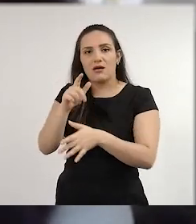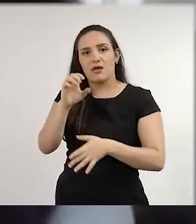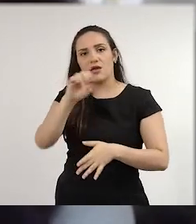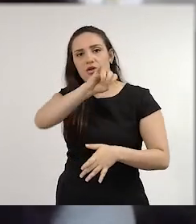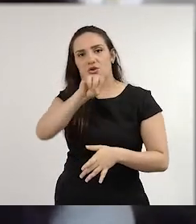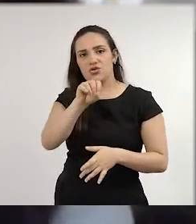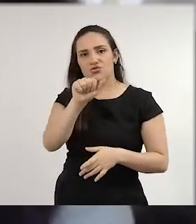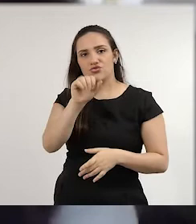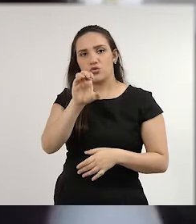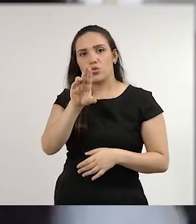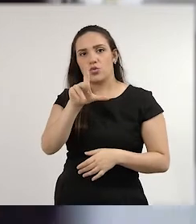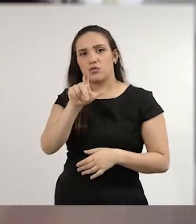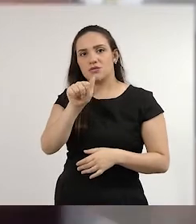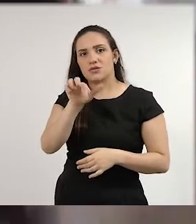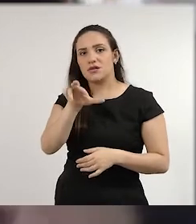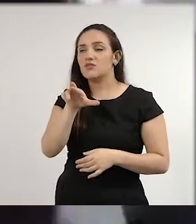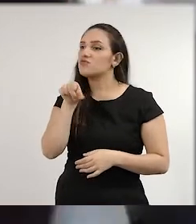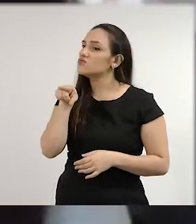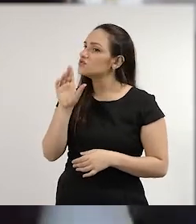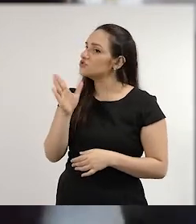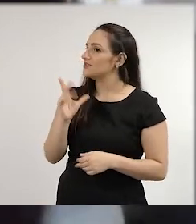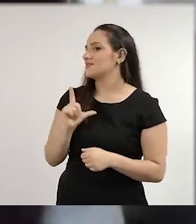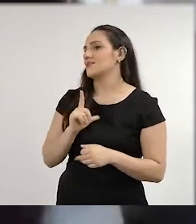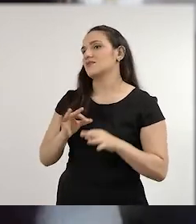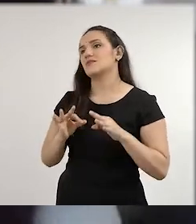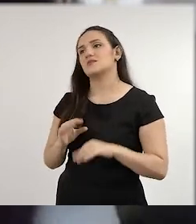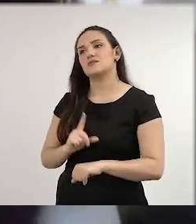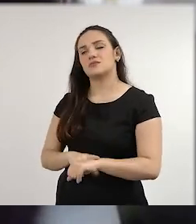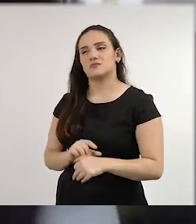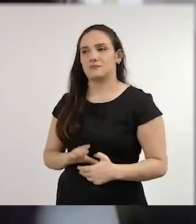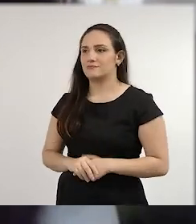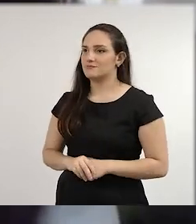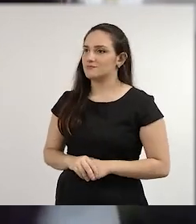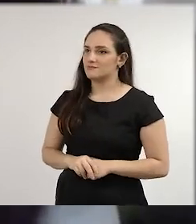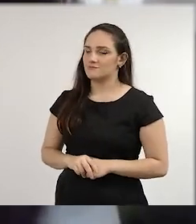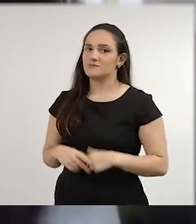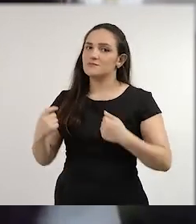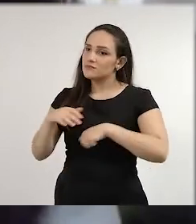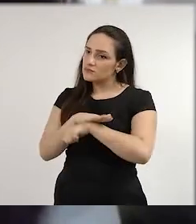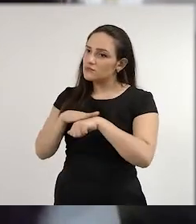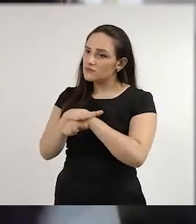né? Você já está no momento da reprodução, e aí conversar.